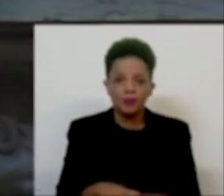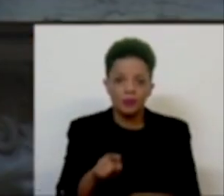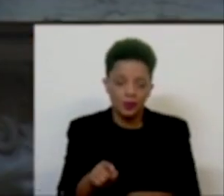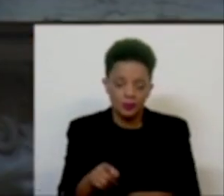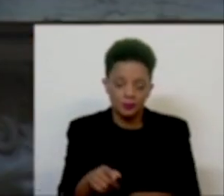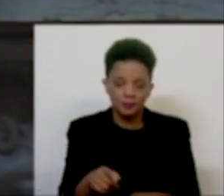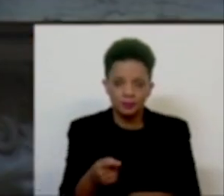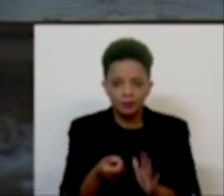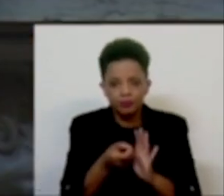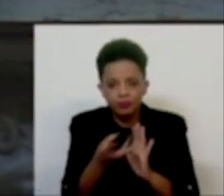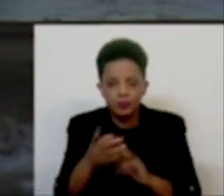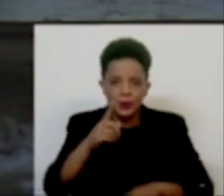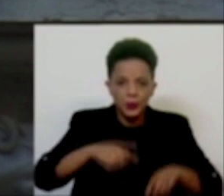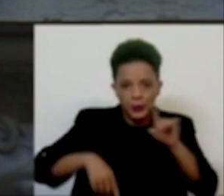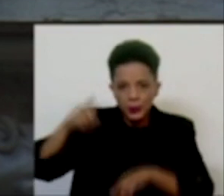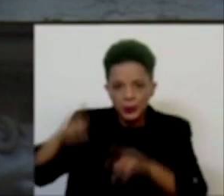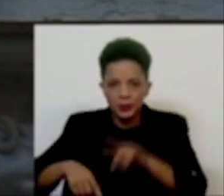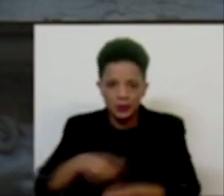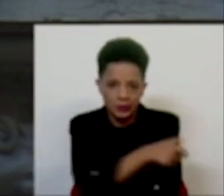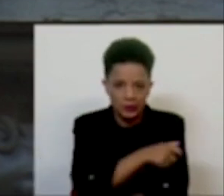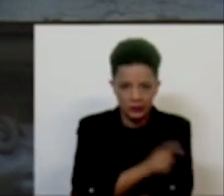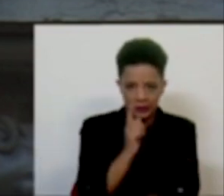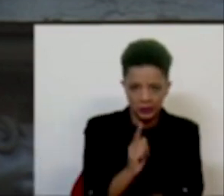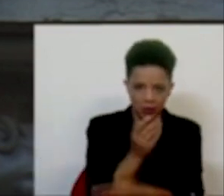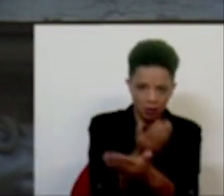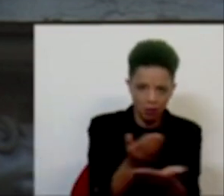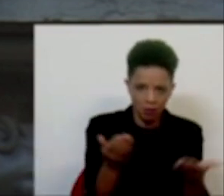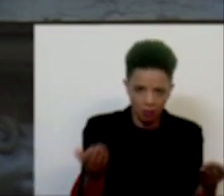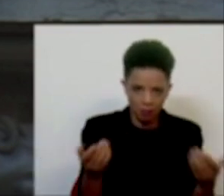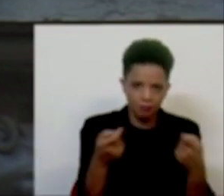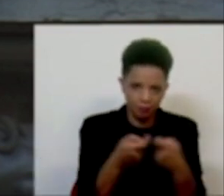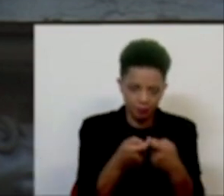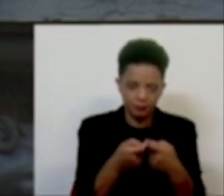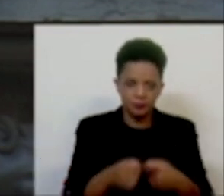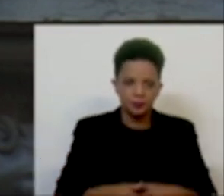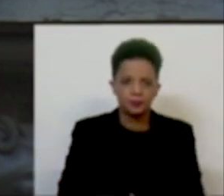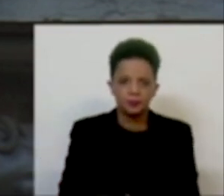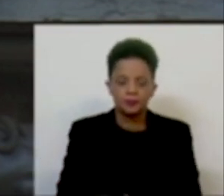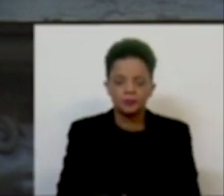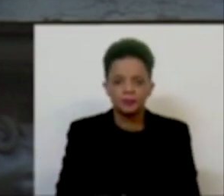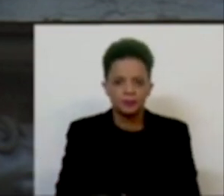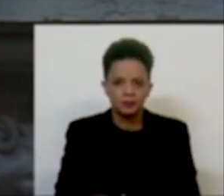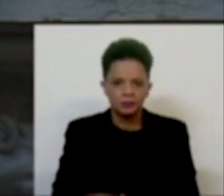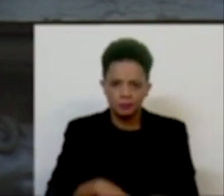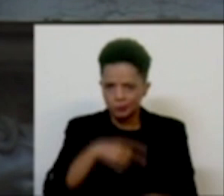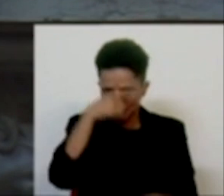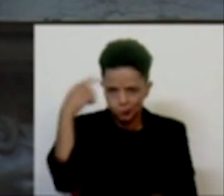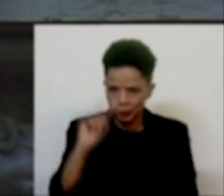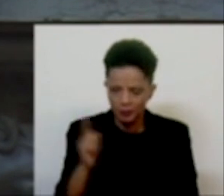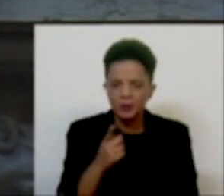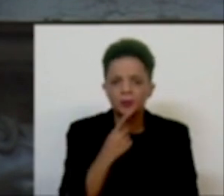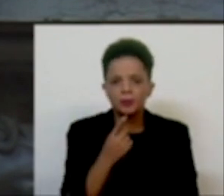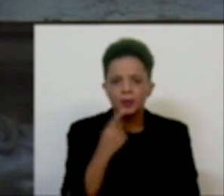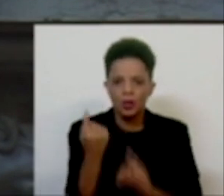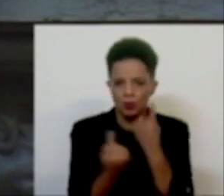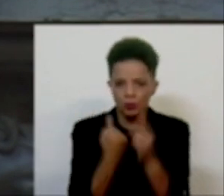à pluralidade e diversidade das representações a seu respeito. Mas não será difícil entendermos sobre